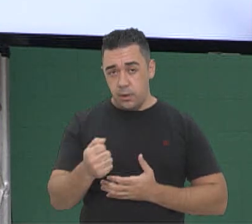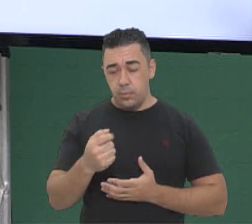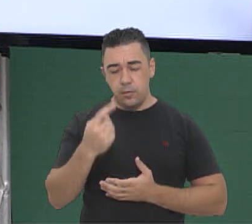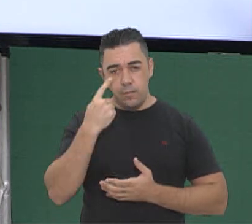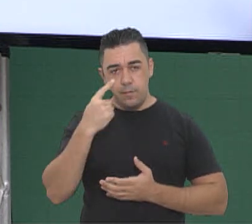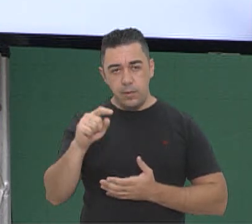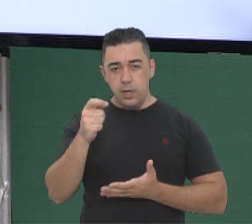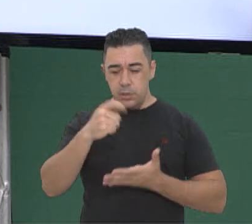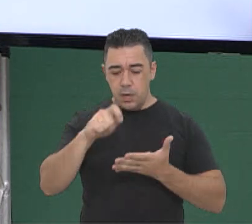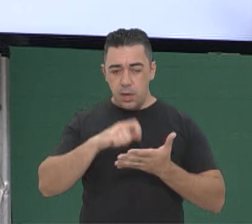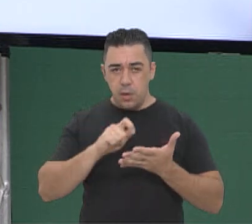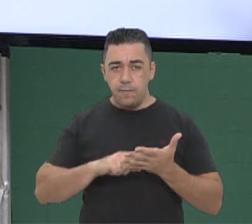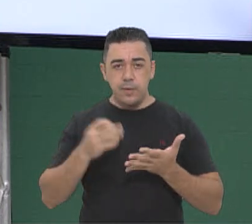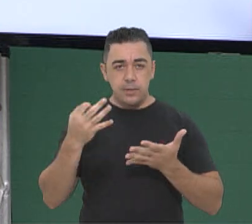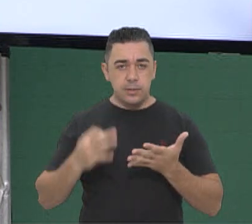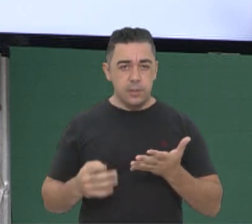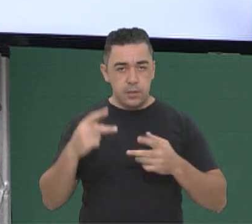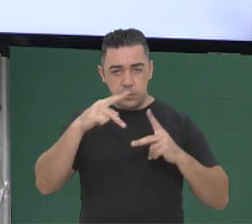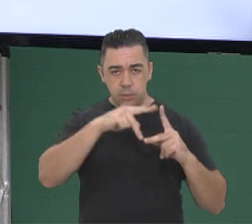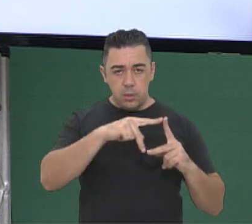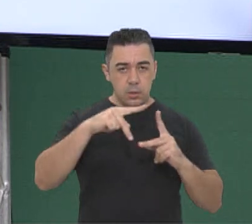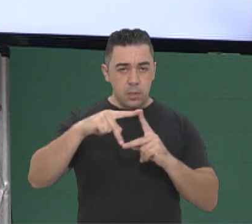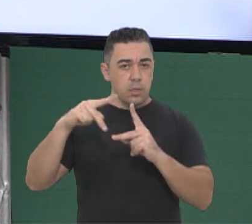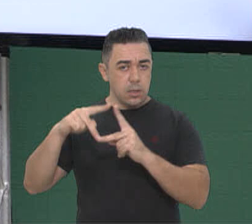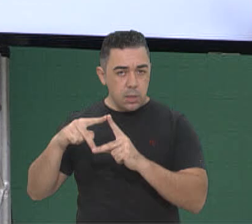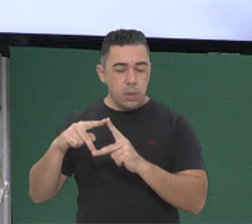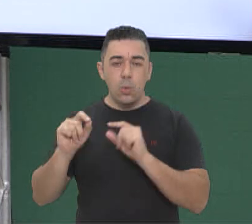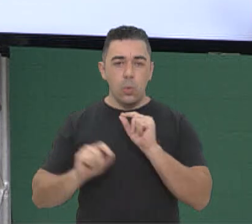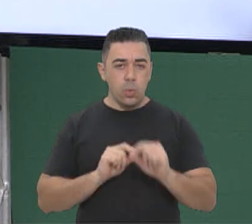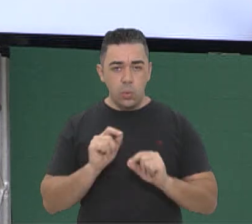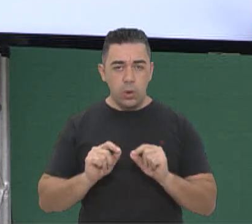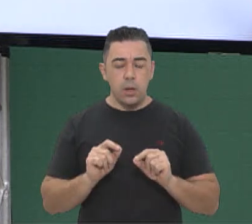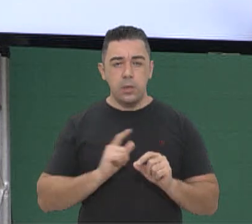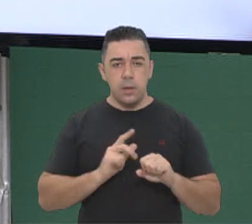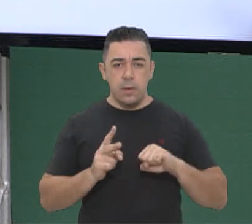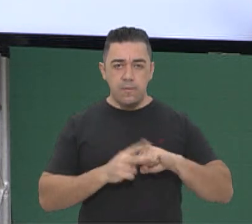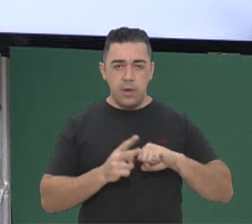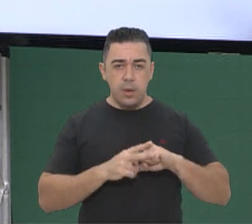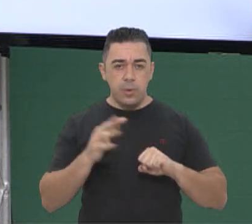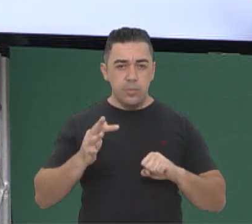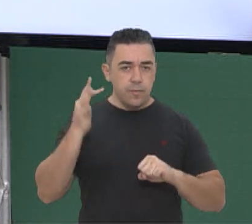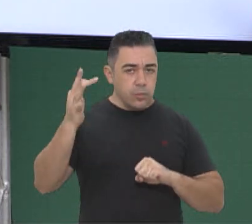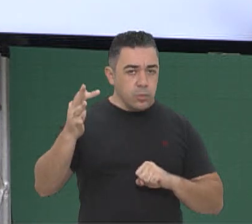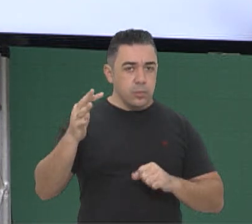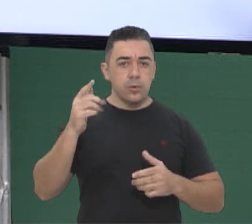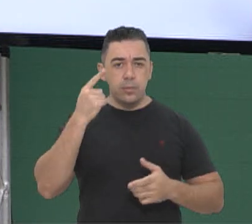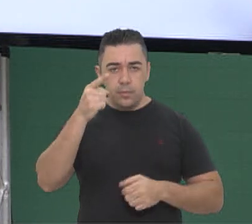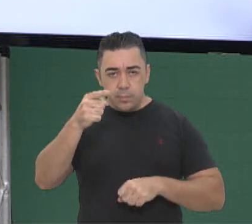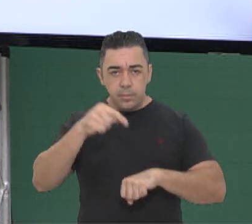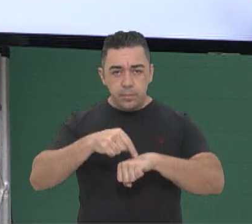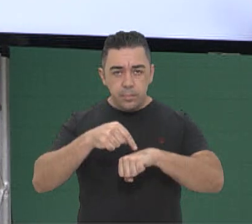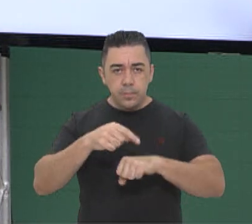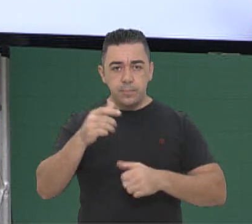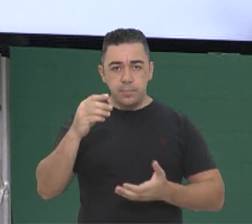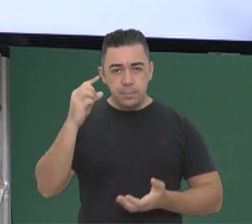essa reescrita da historieta usando perífrasis verbal, ideia de futuro. Uns minutinhos para pensar.